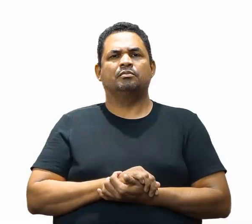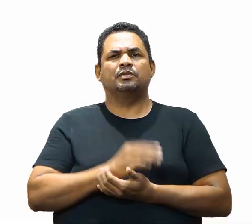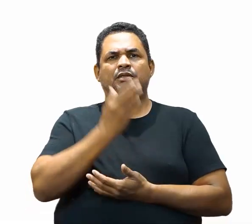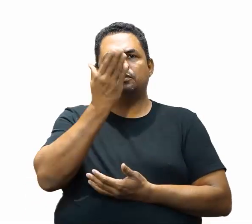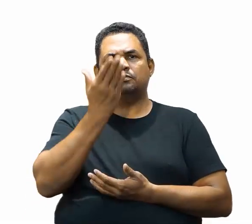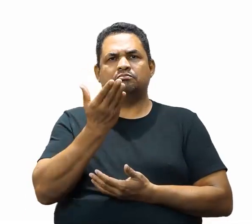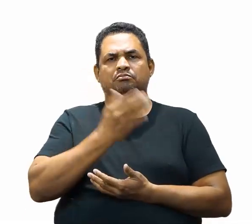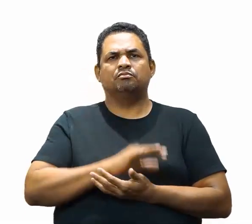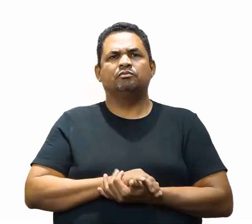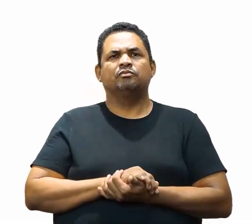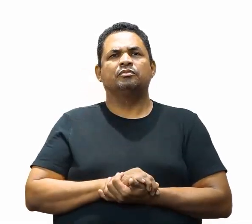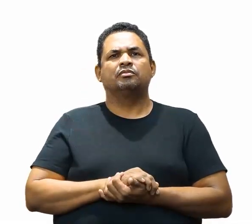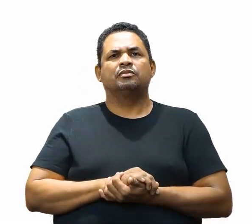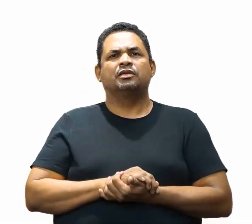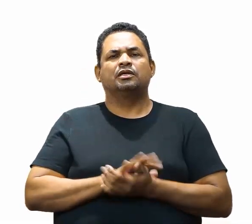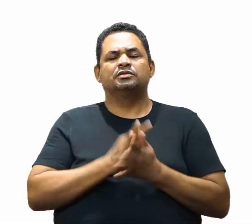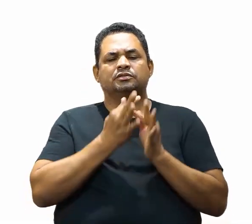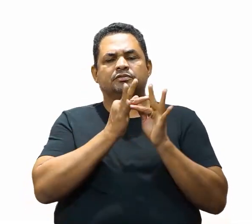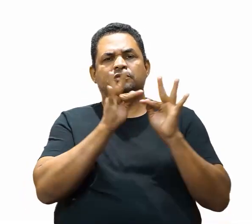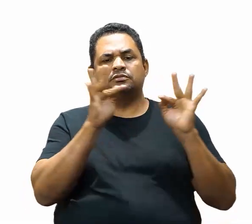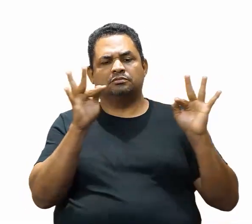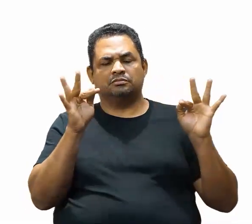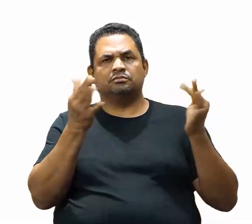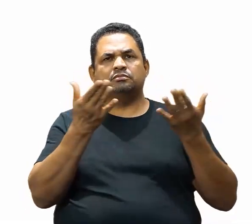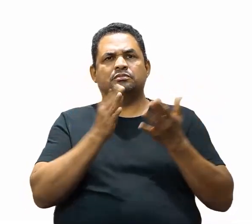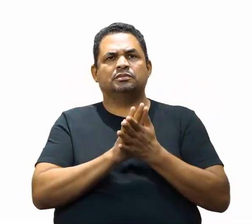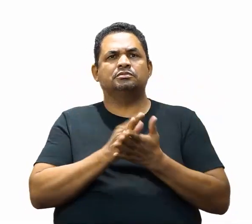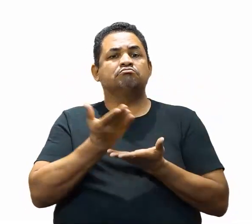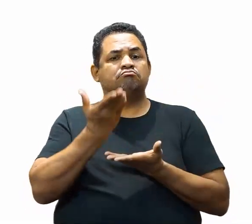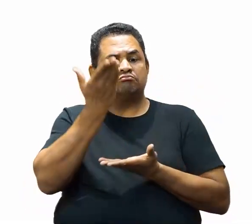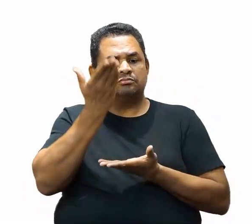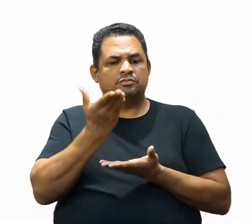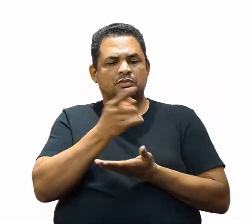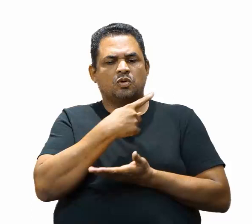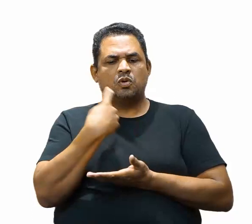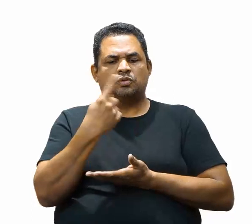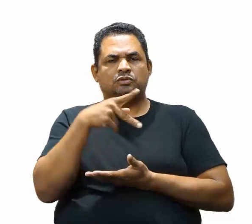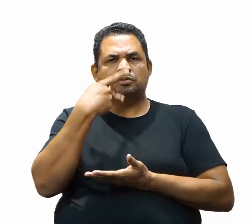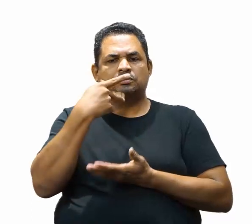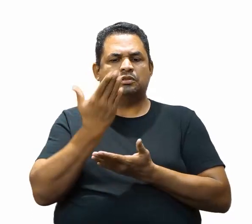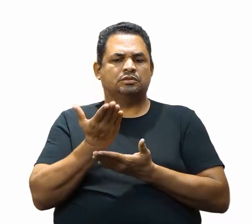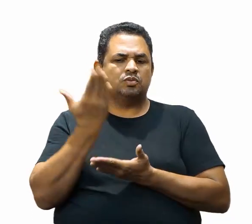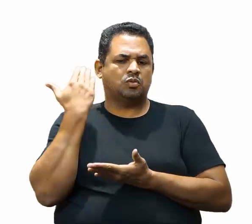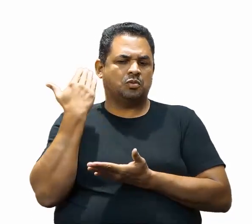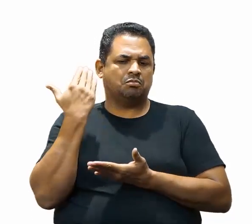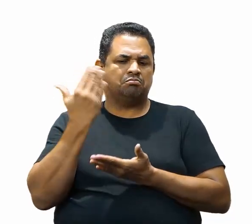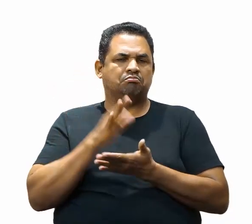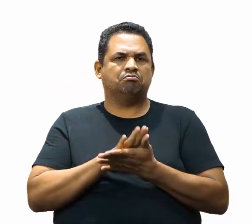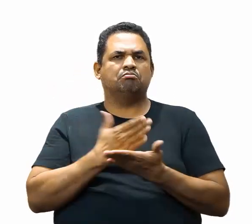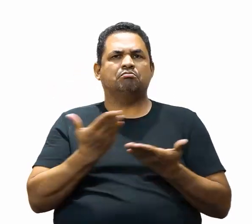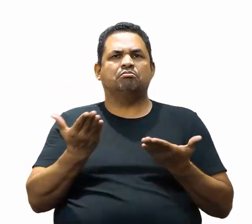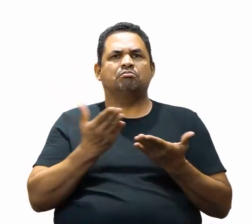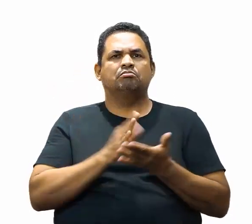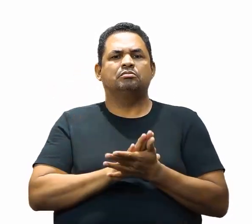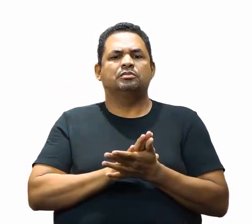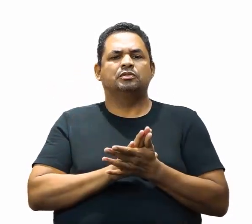caso dessa frase aqui, é exatamente aquilo que a gente mencionou lá no início do artigo